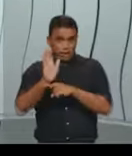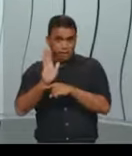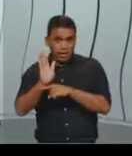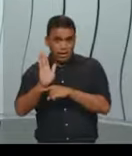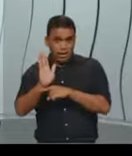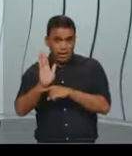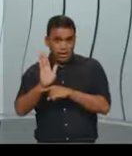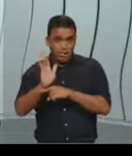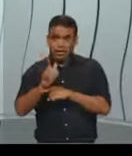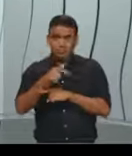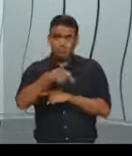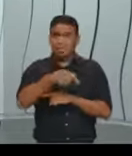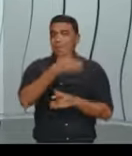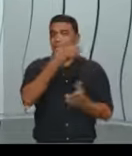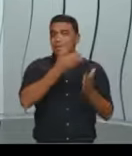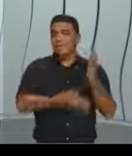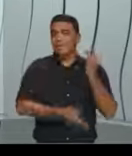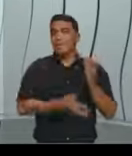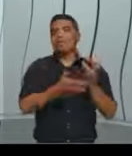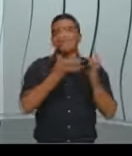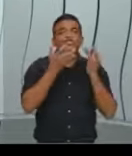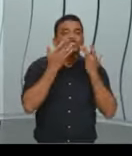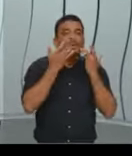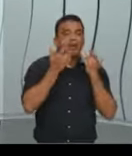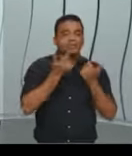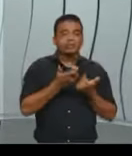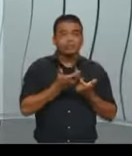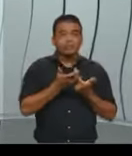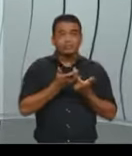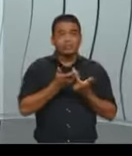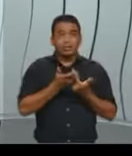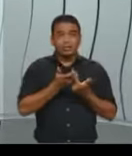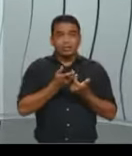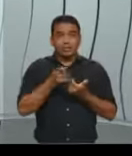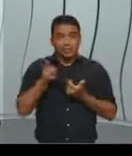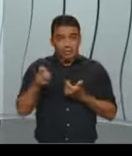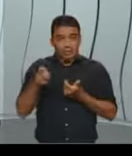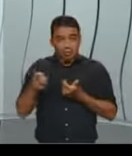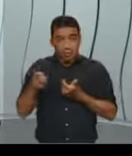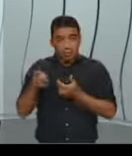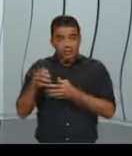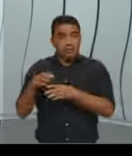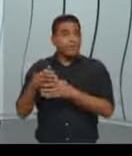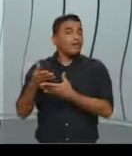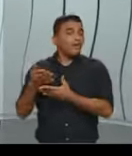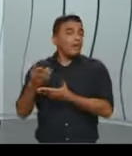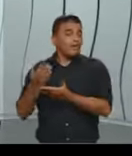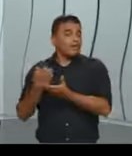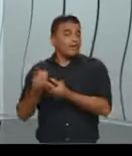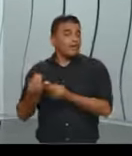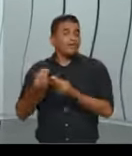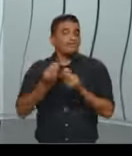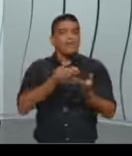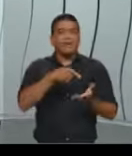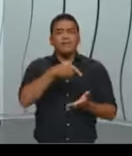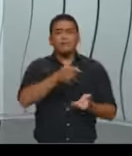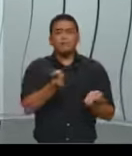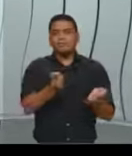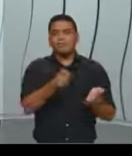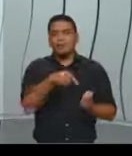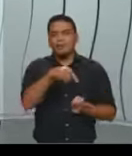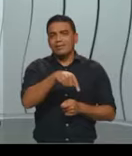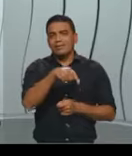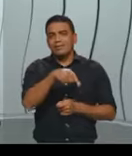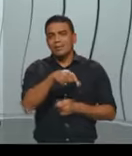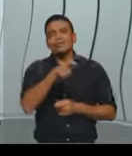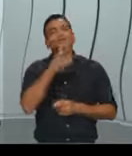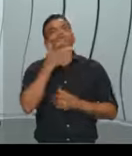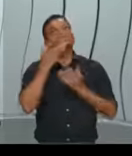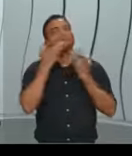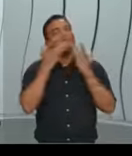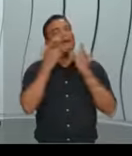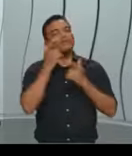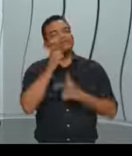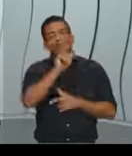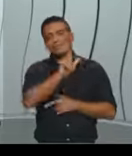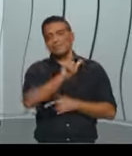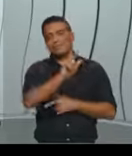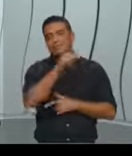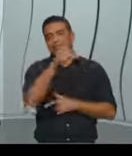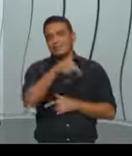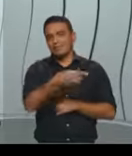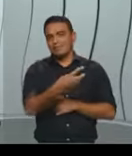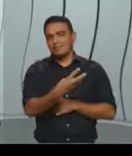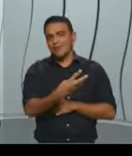com o do cinema abriu possibilidade para outros 3 ganharem o ingresso do teatro.